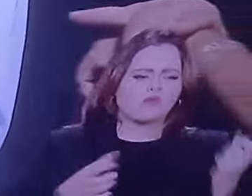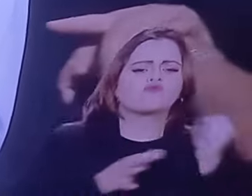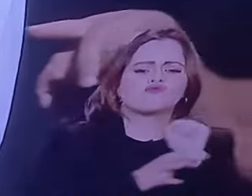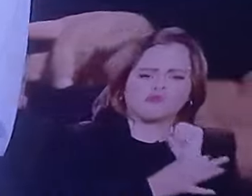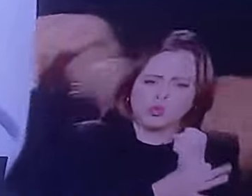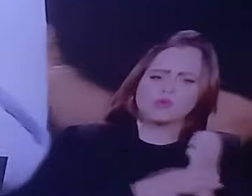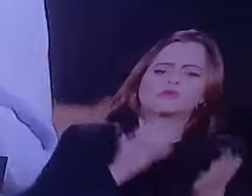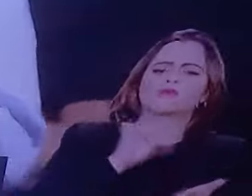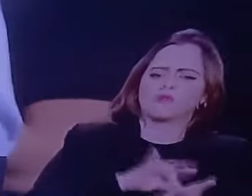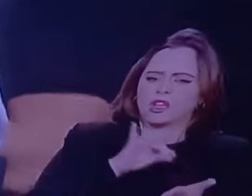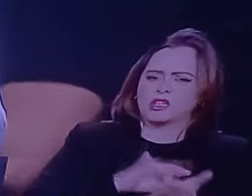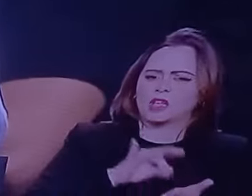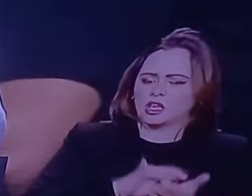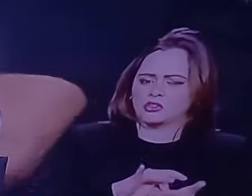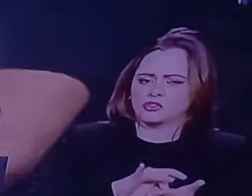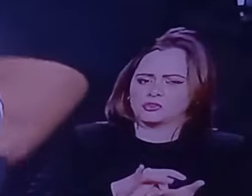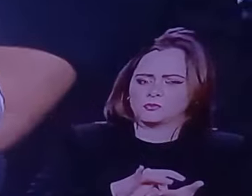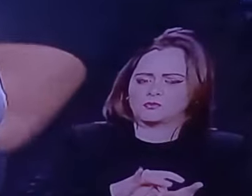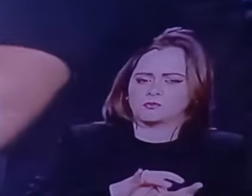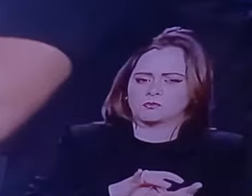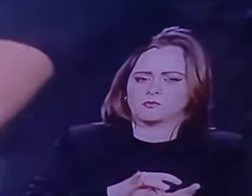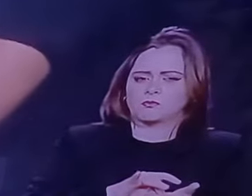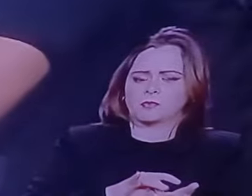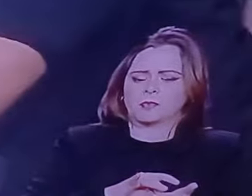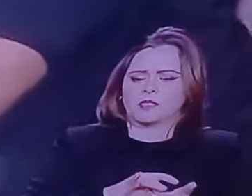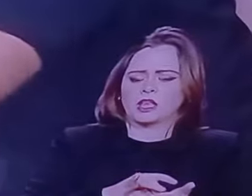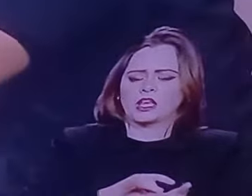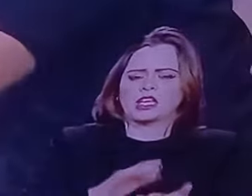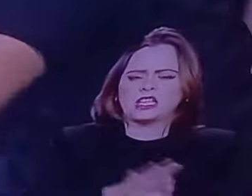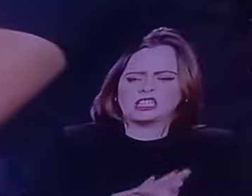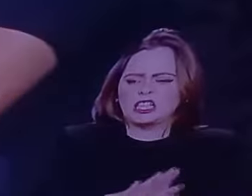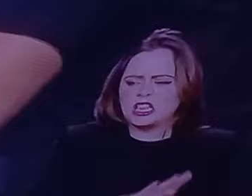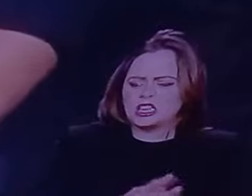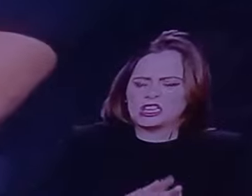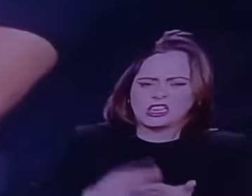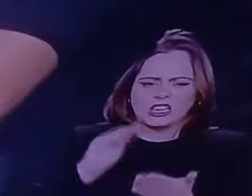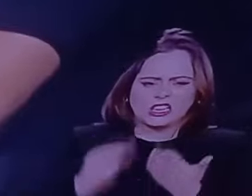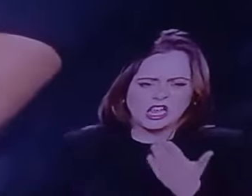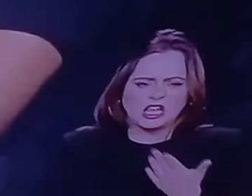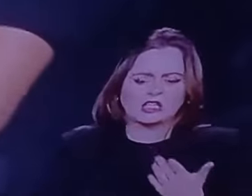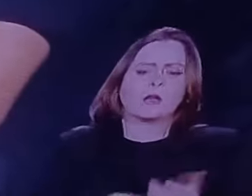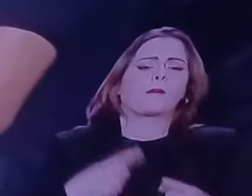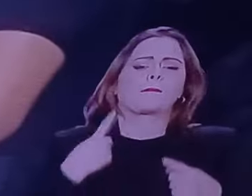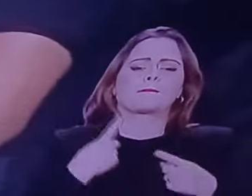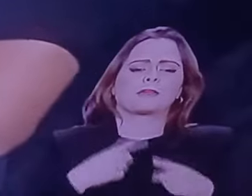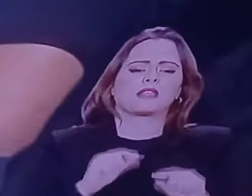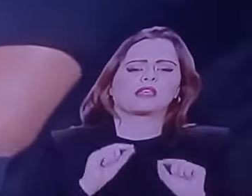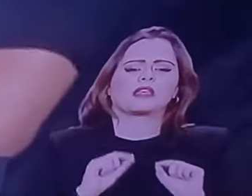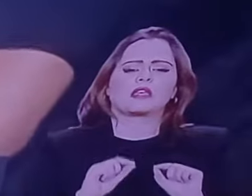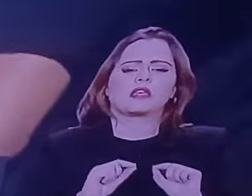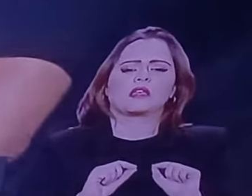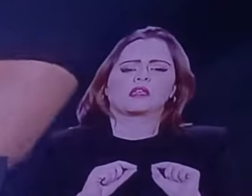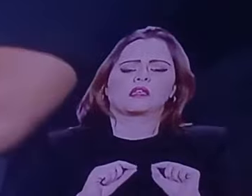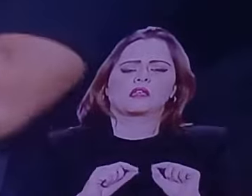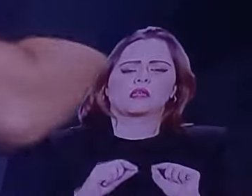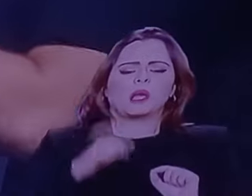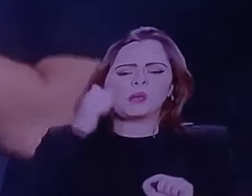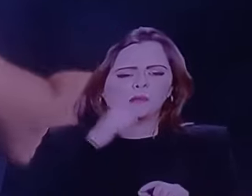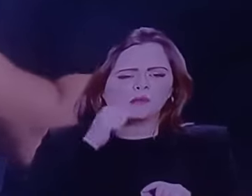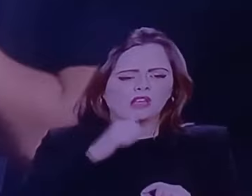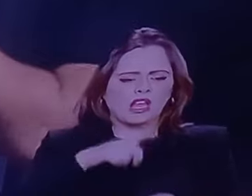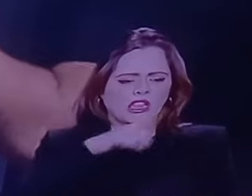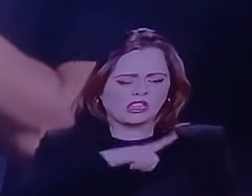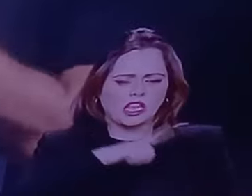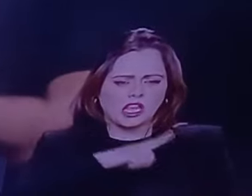verdade, sem vírgula e sem ponto, de que a mulher tem que ganhar